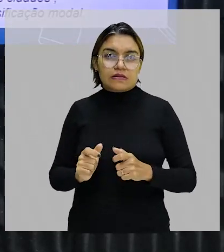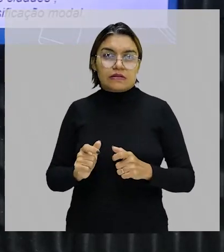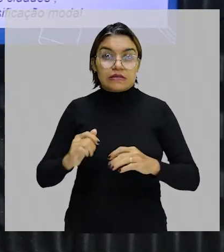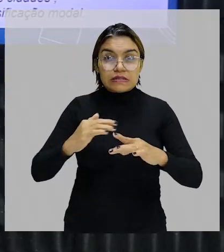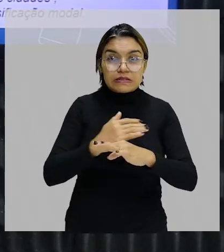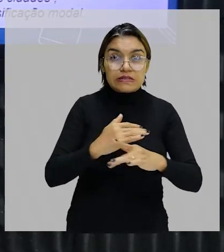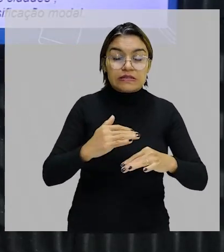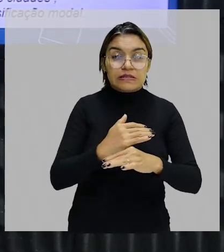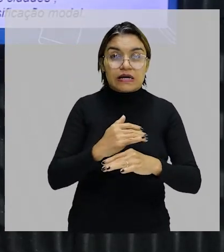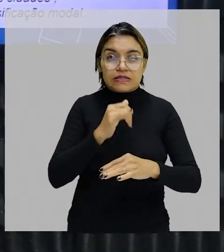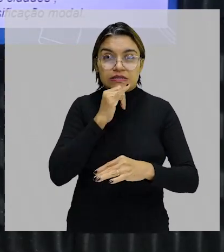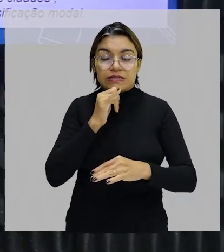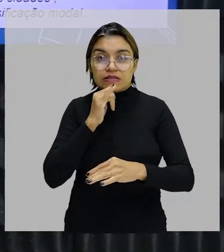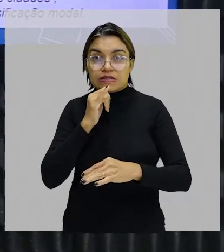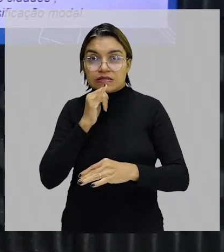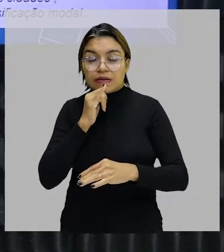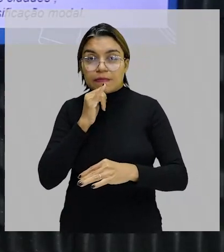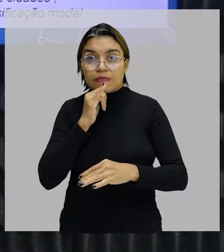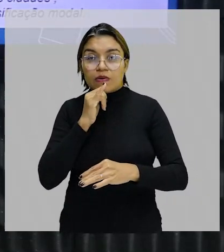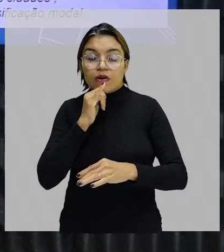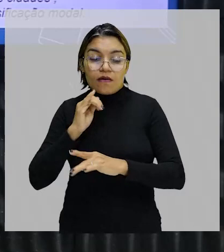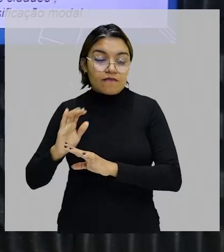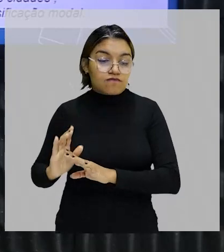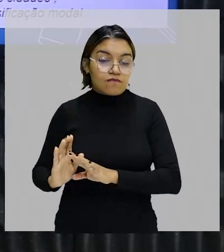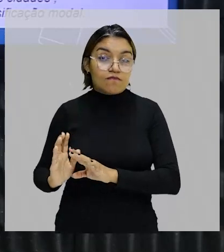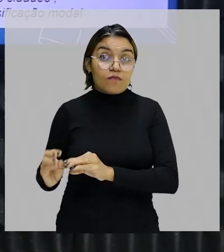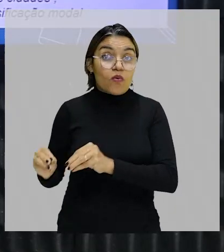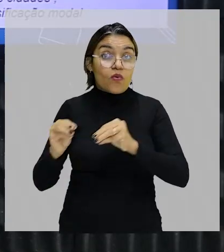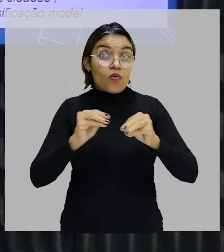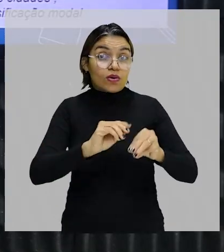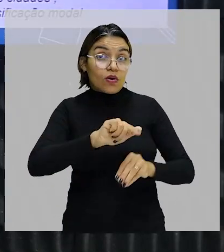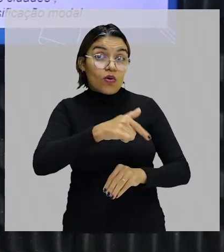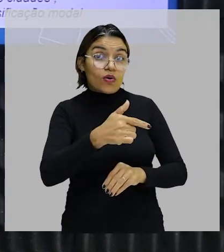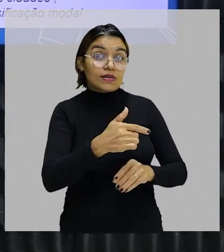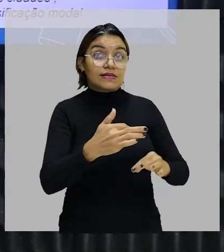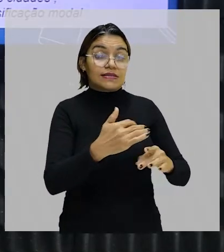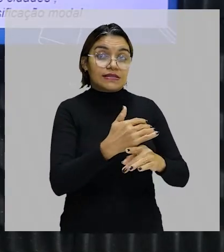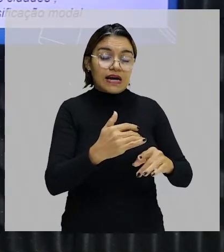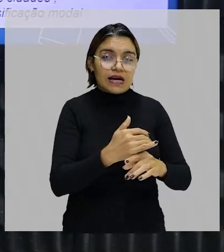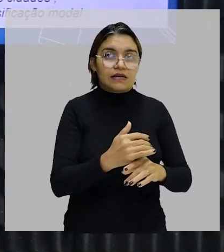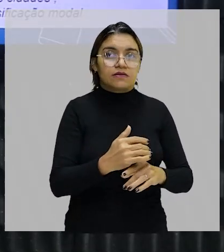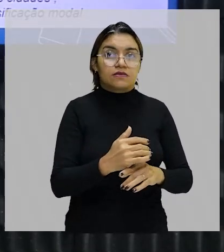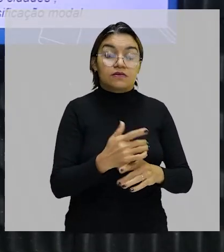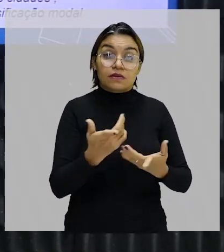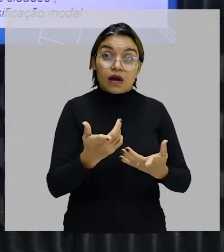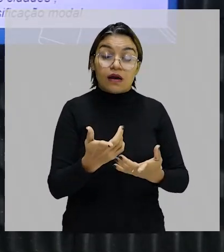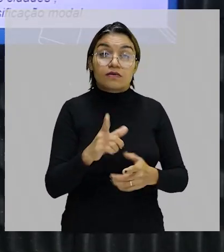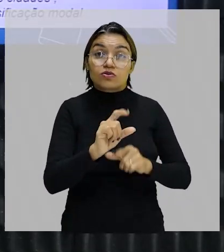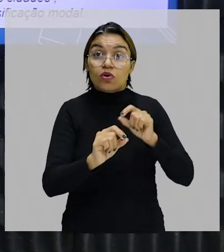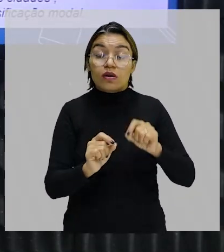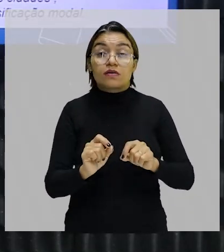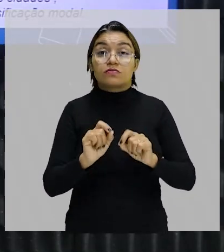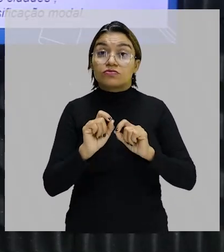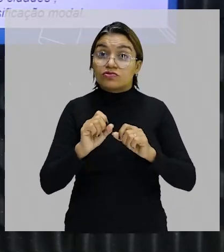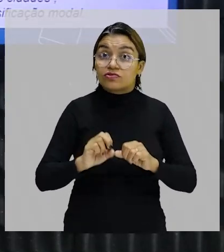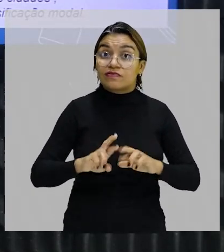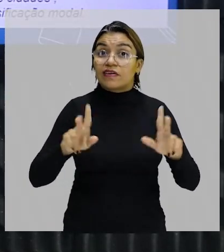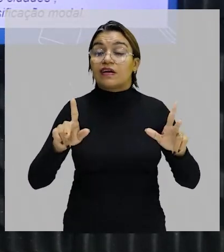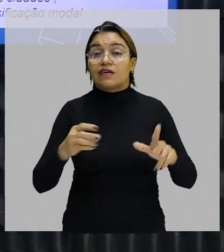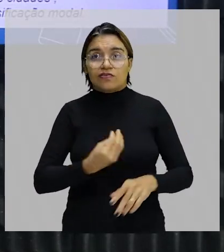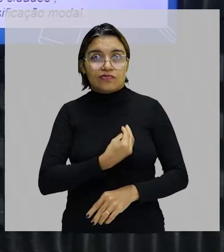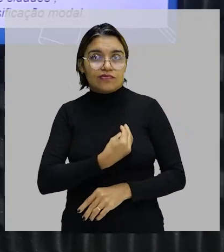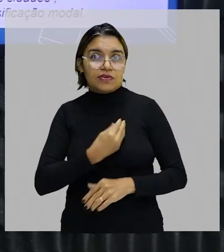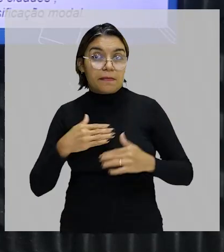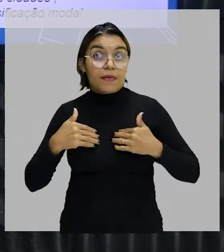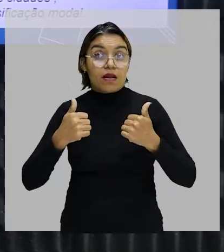né? Pessoas que vão buscar cidades médias de pequeno porte, elas estão fugindo da segregação socioespacial, do alto custo de vida, da violência,